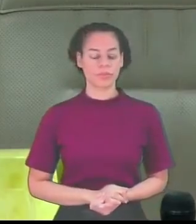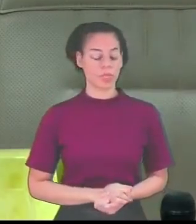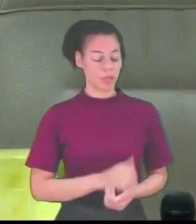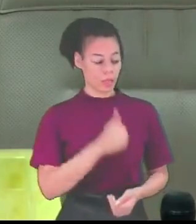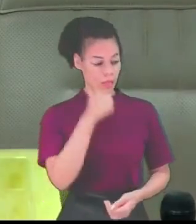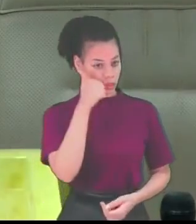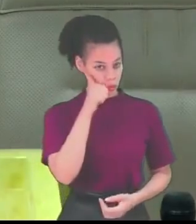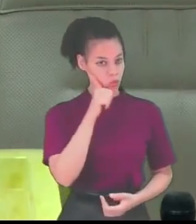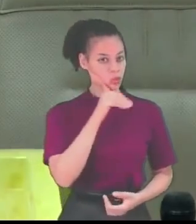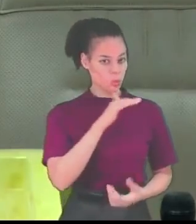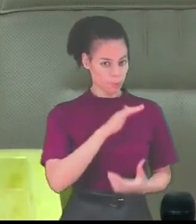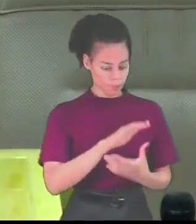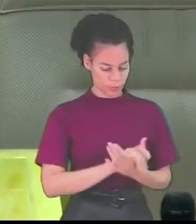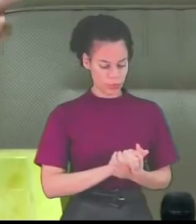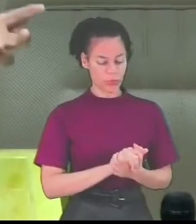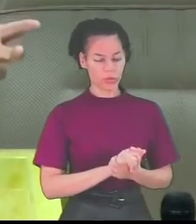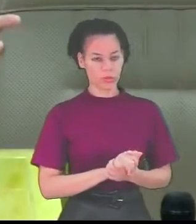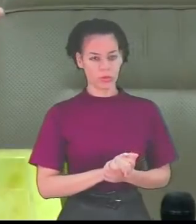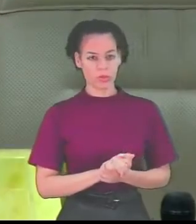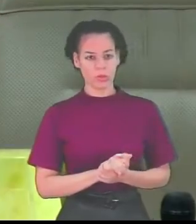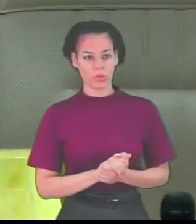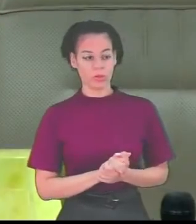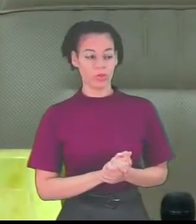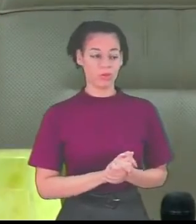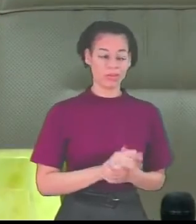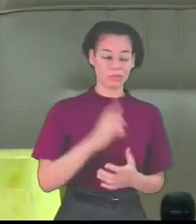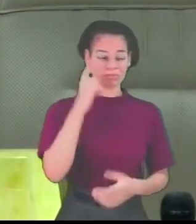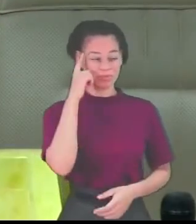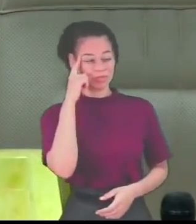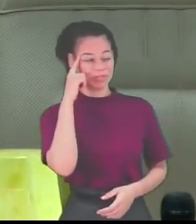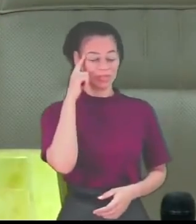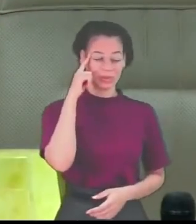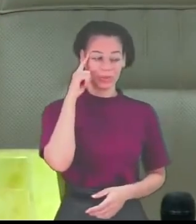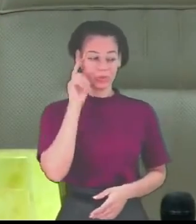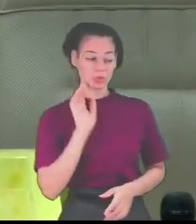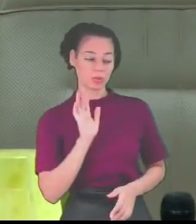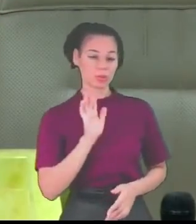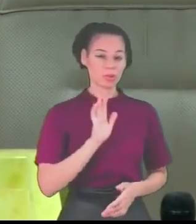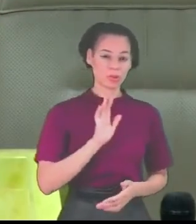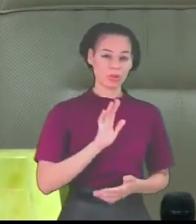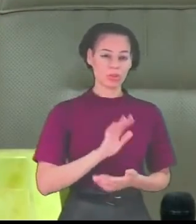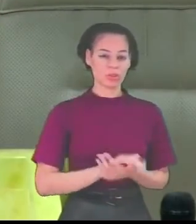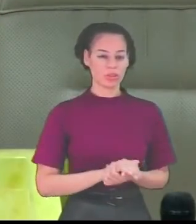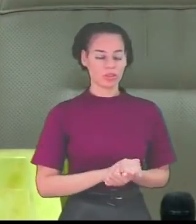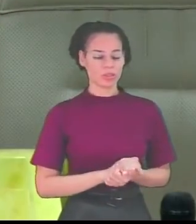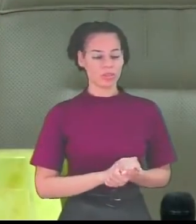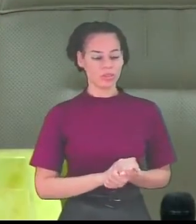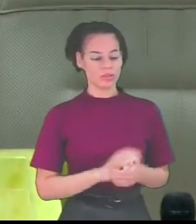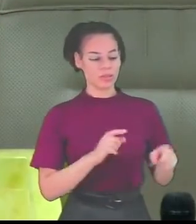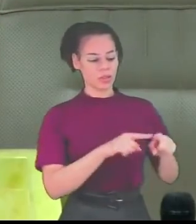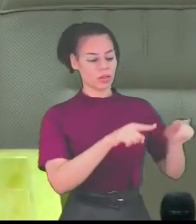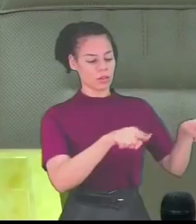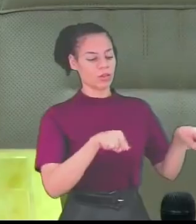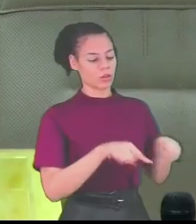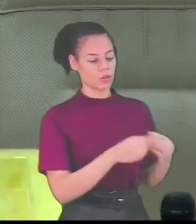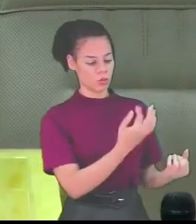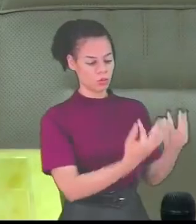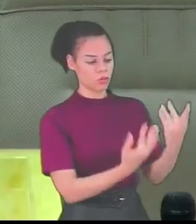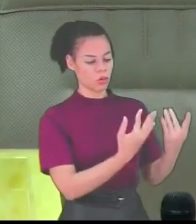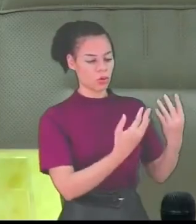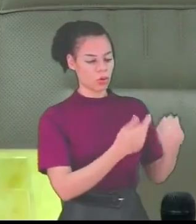esposa o meio aqui meu ali e colocou a panela no fogo